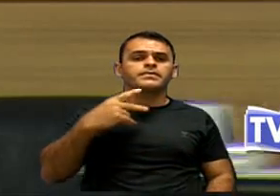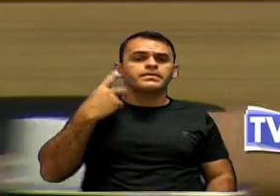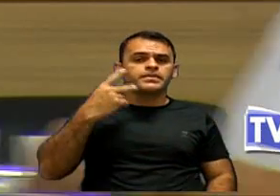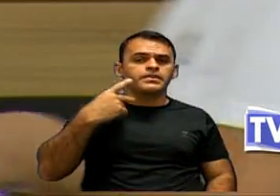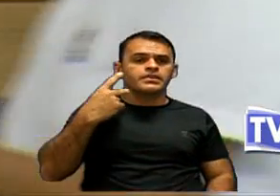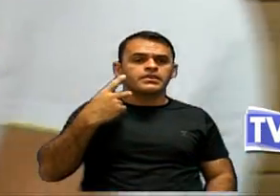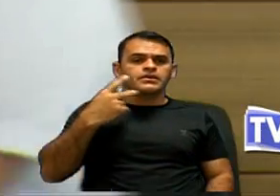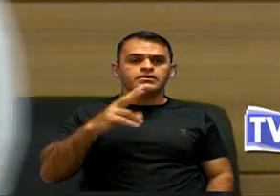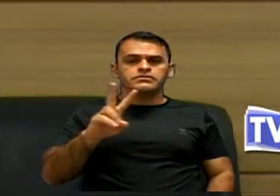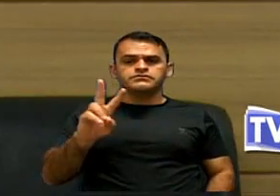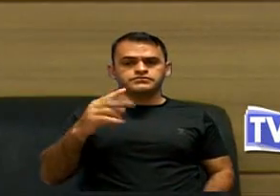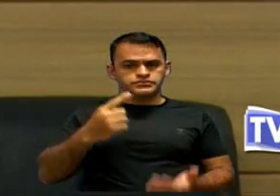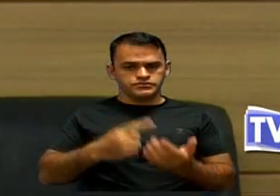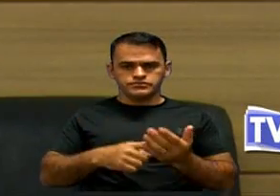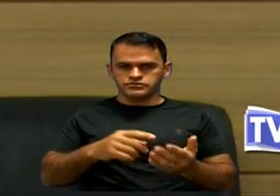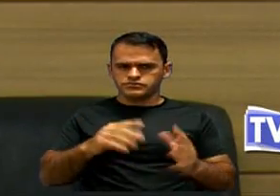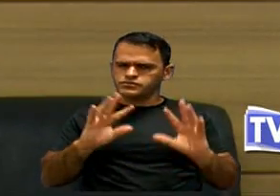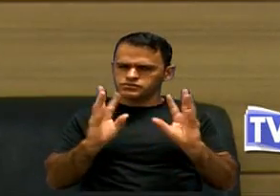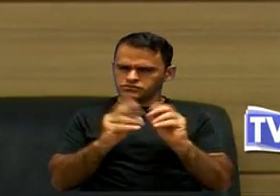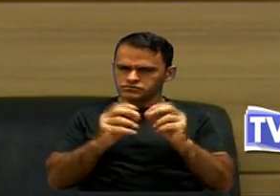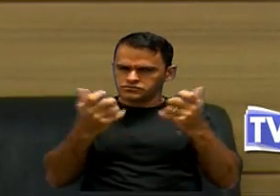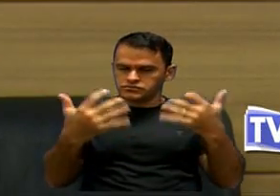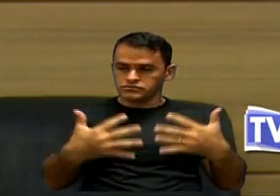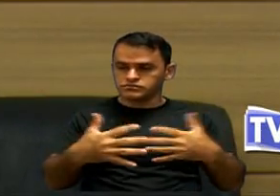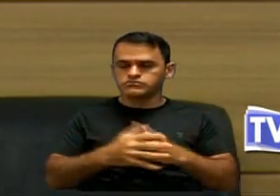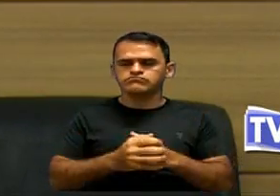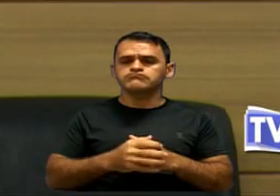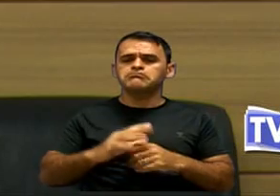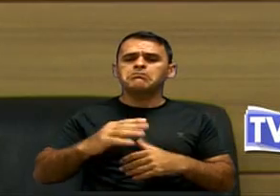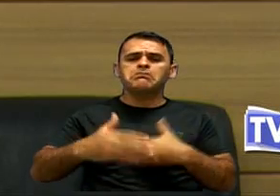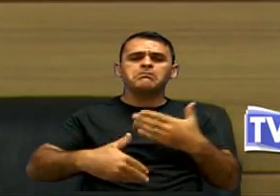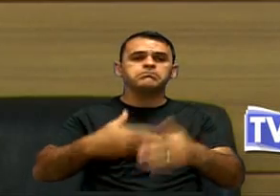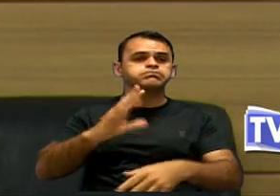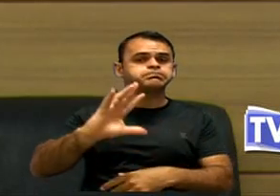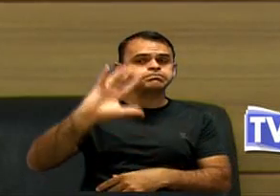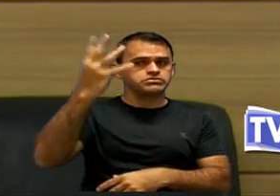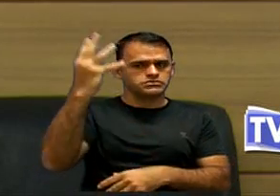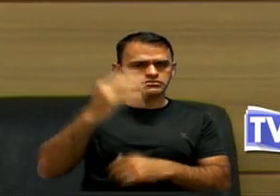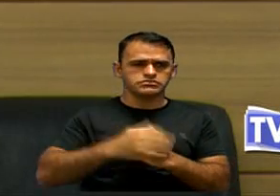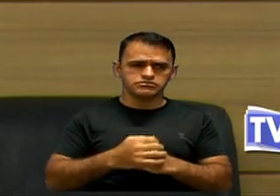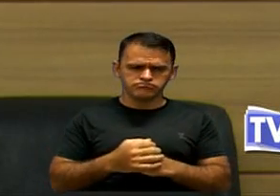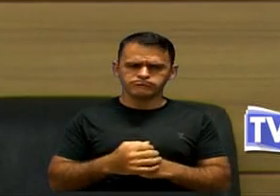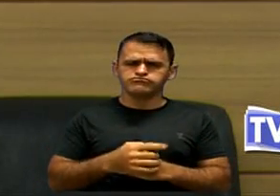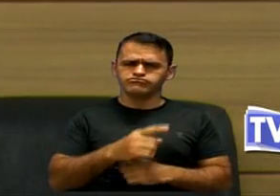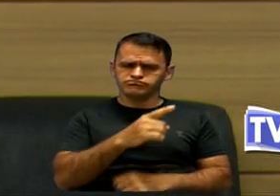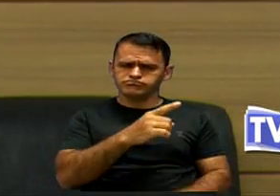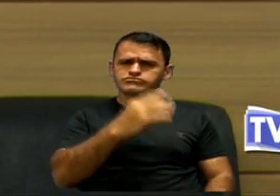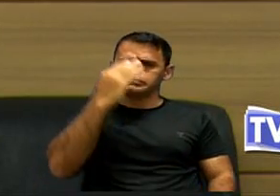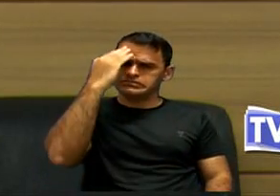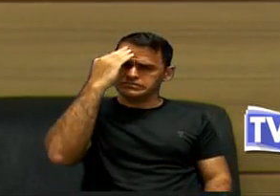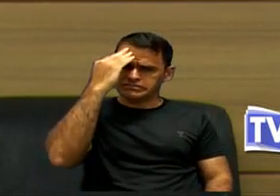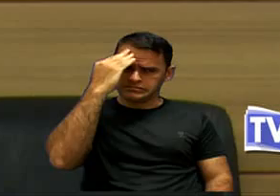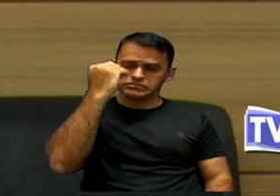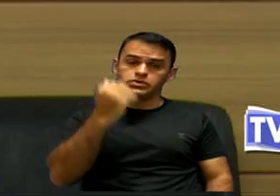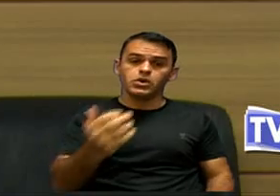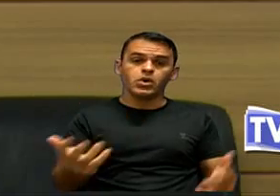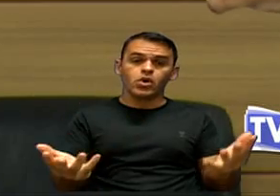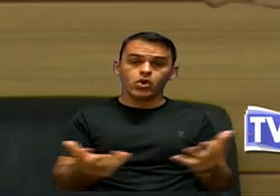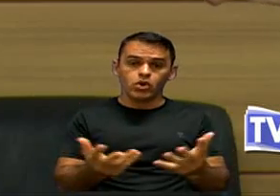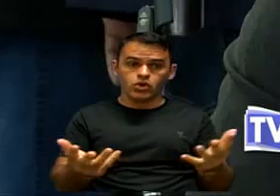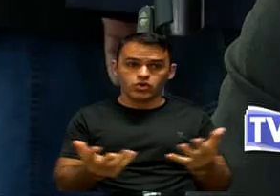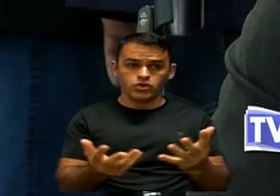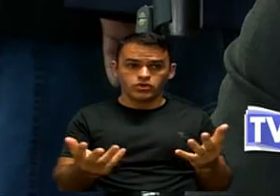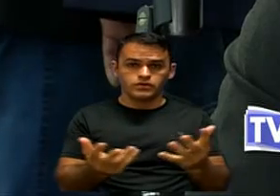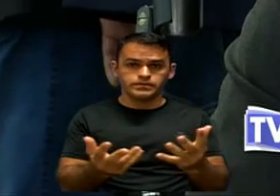que aconteceu. Vou concluir já. Olha só o que aconteceu. Você sabe, Vitão, que a cidade hoje, por causa da lei